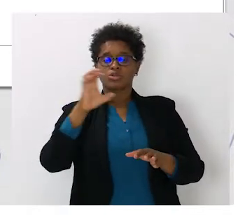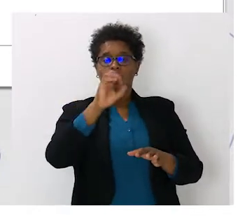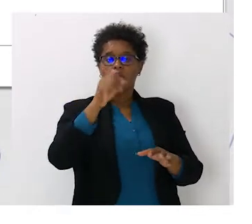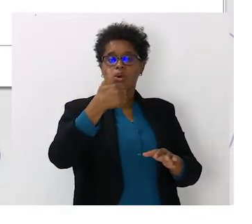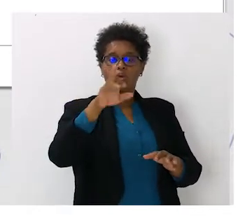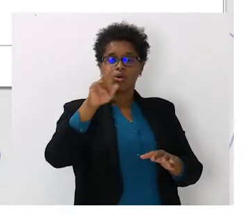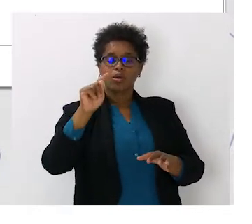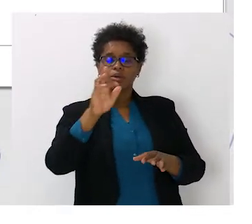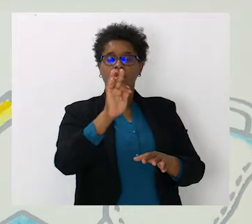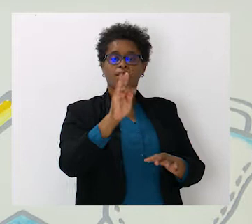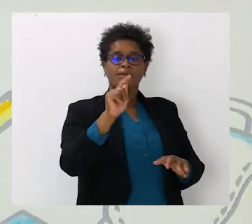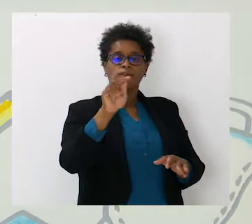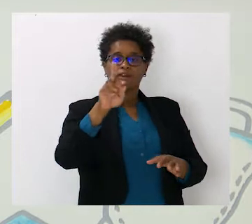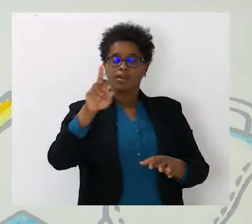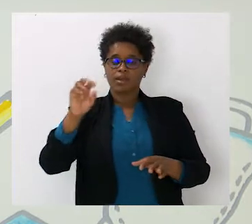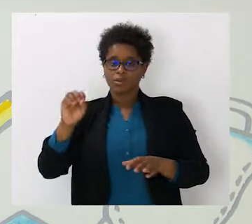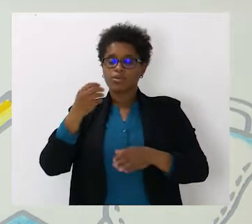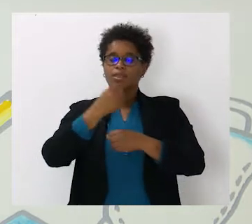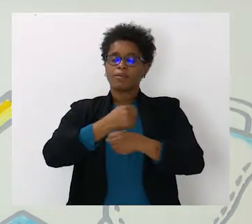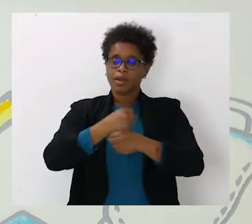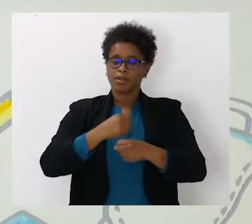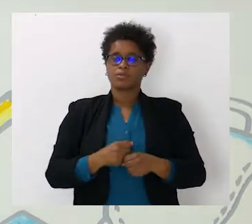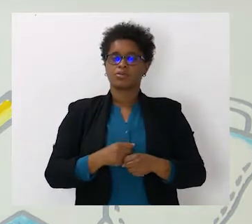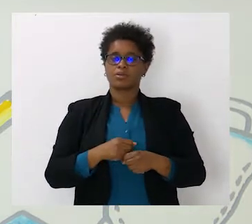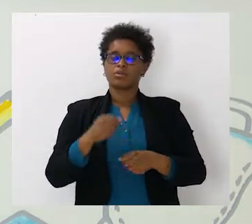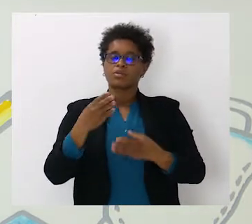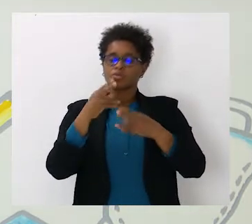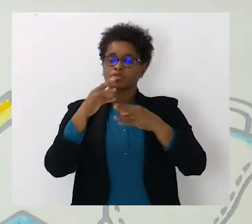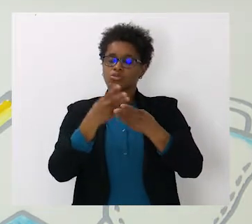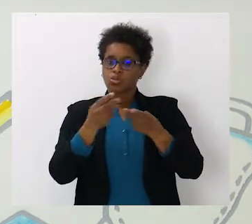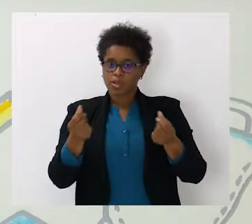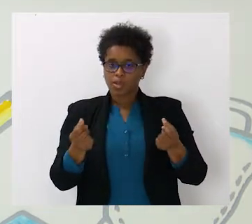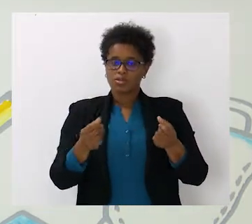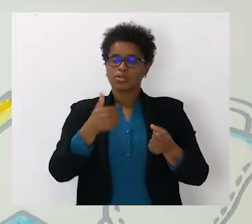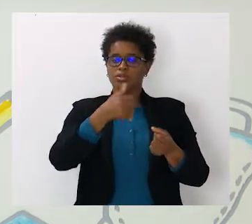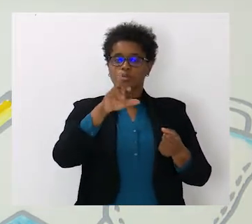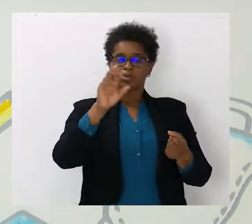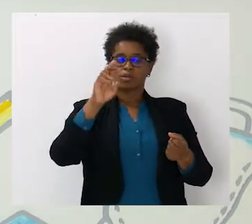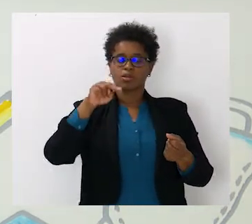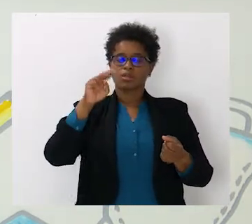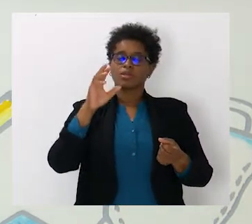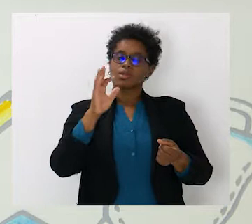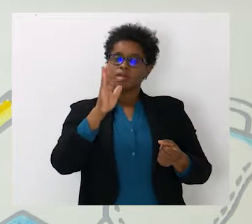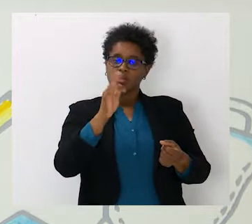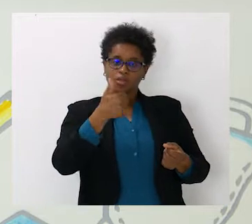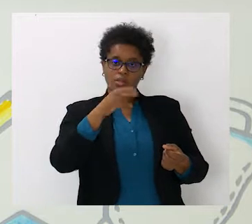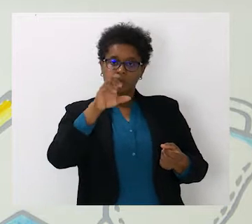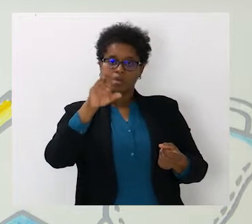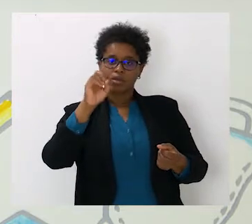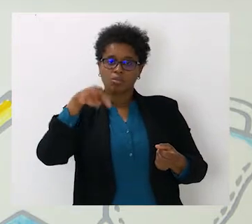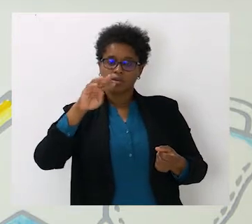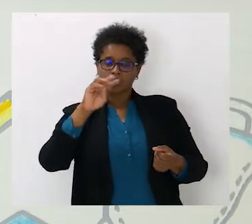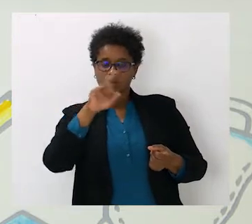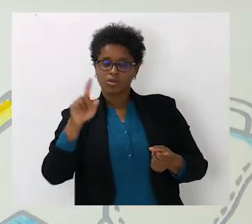cobre e ferro. Portanto, o trabalho com instrumentos de bronze, de cobre e ferro